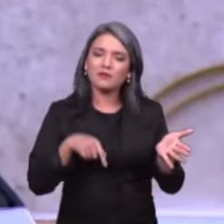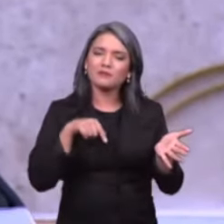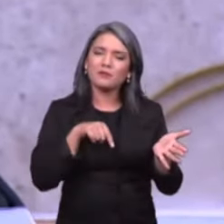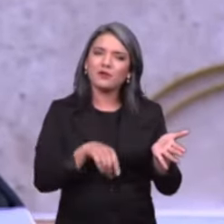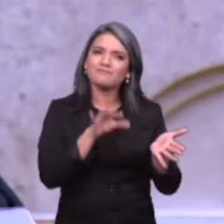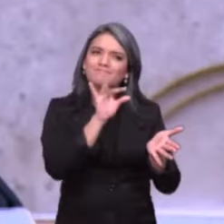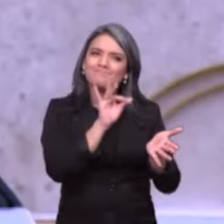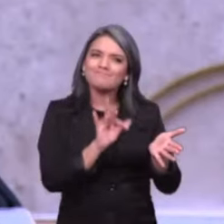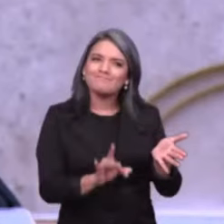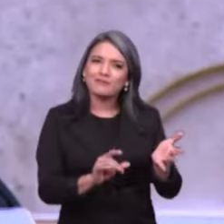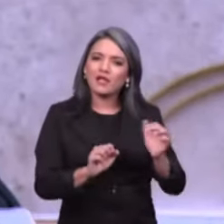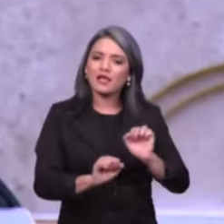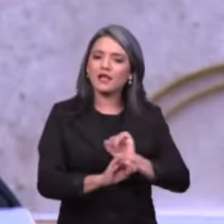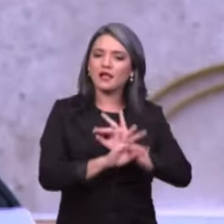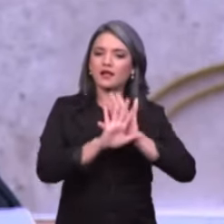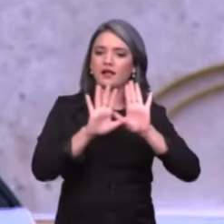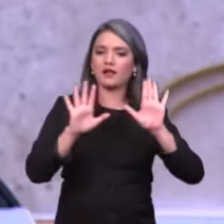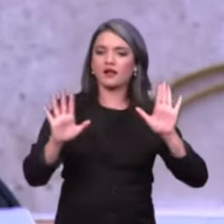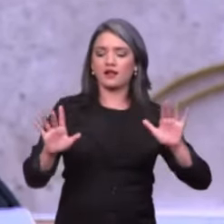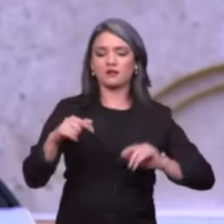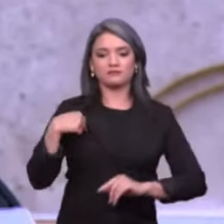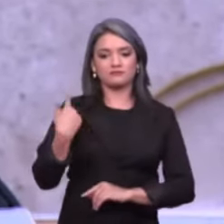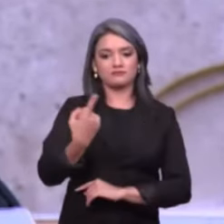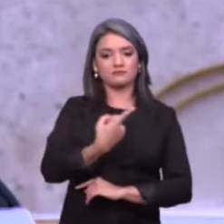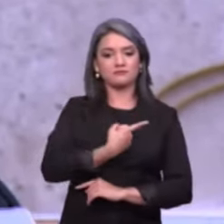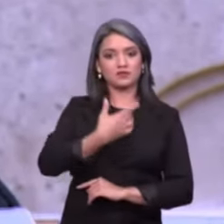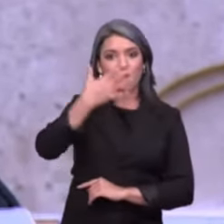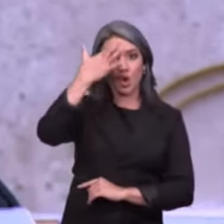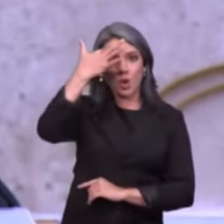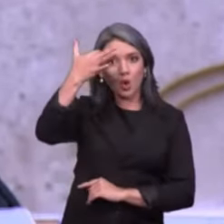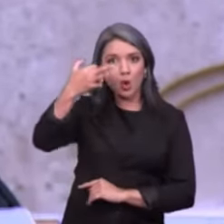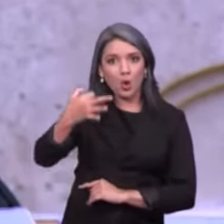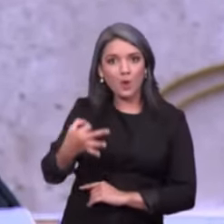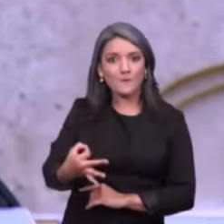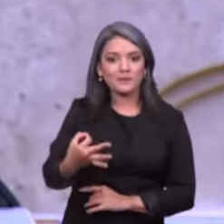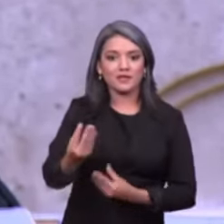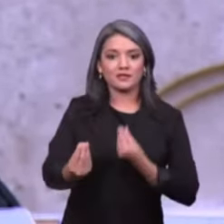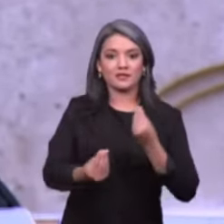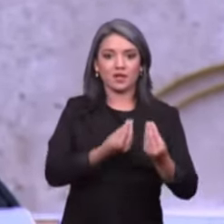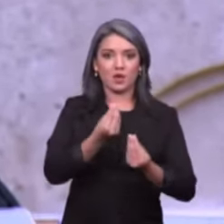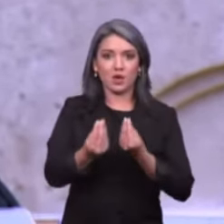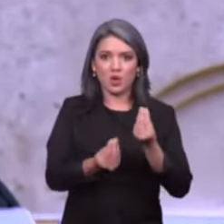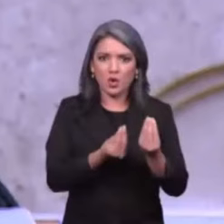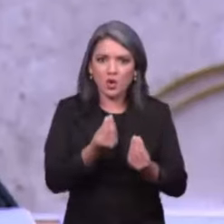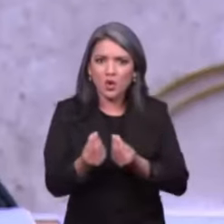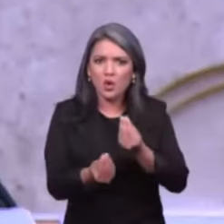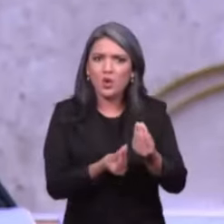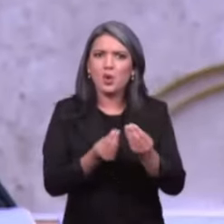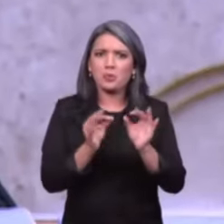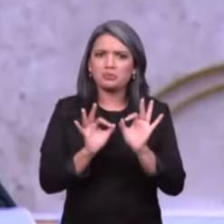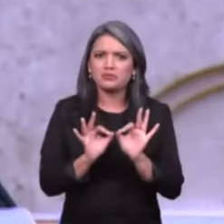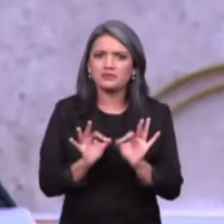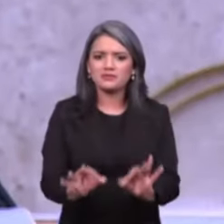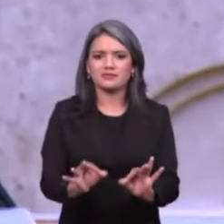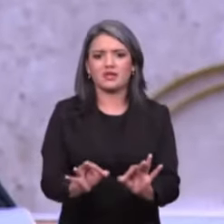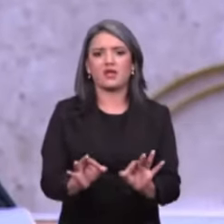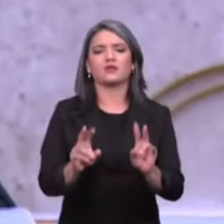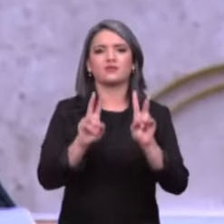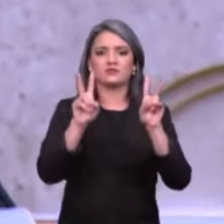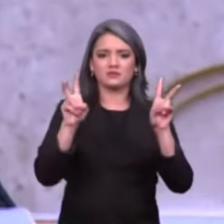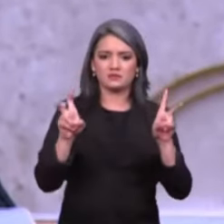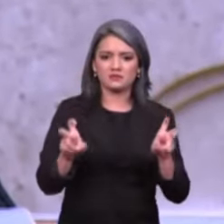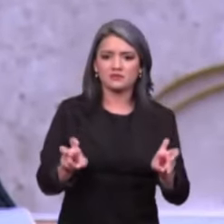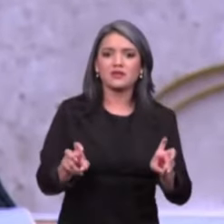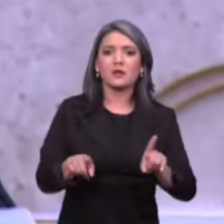absolutamente preciso para nós desfazermos os mal-entendidos e as incompreensões acerca dessa matéria